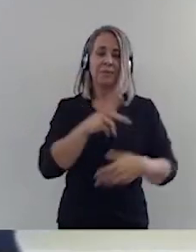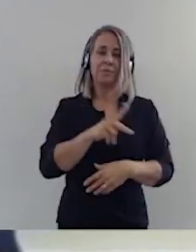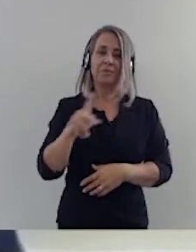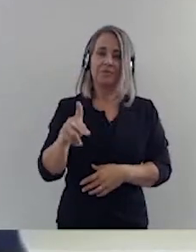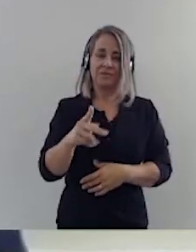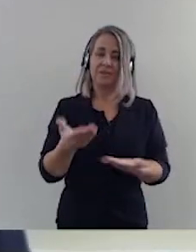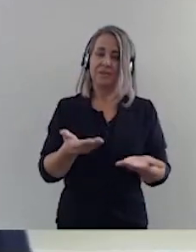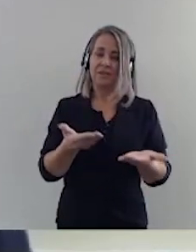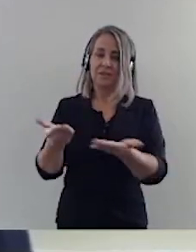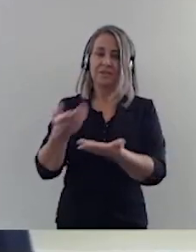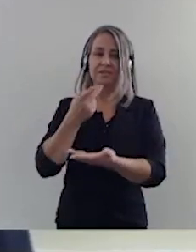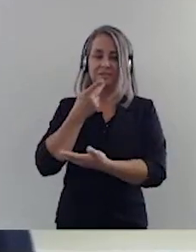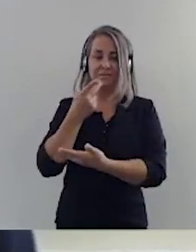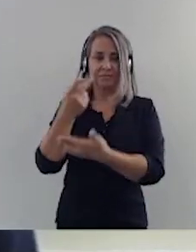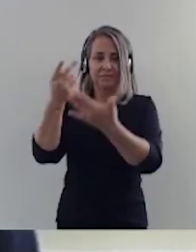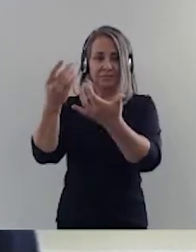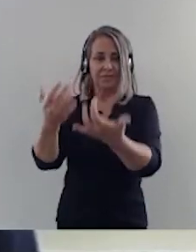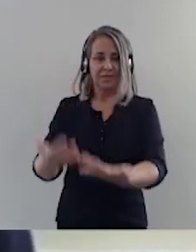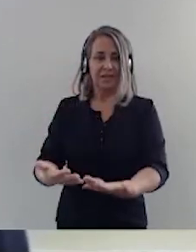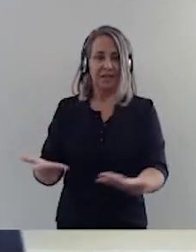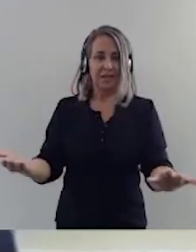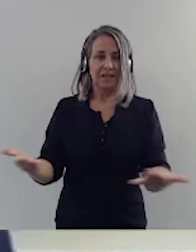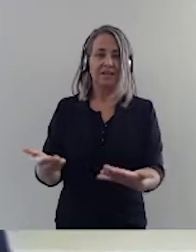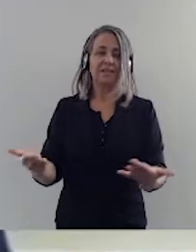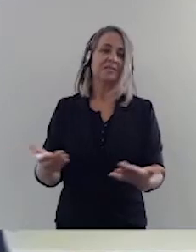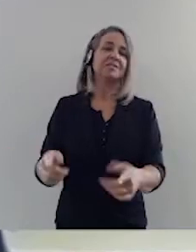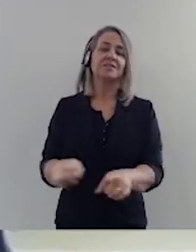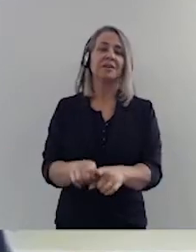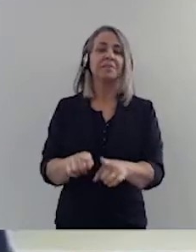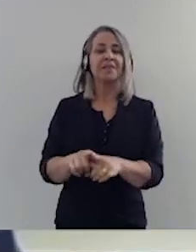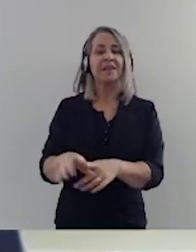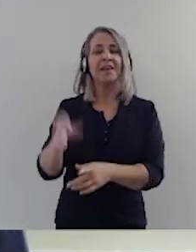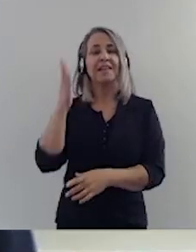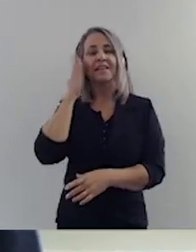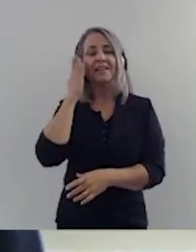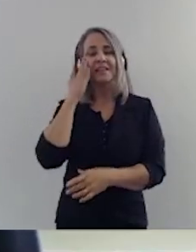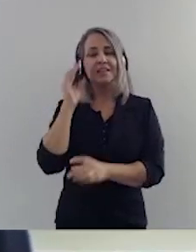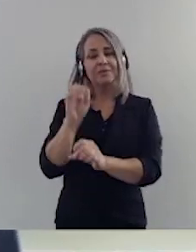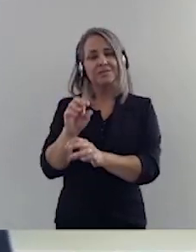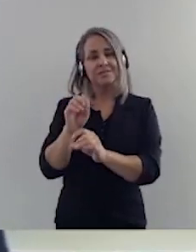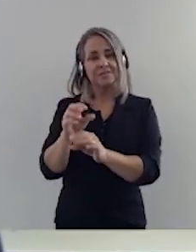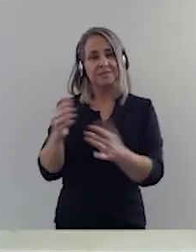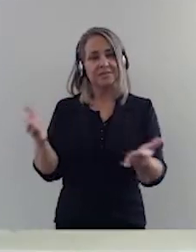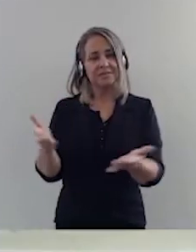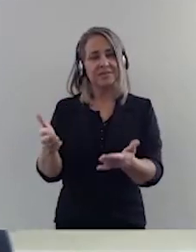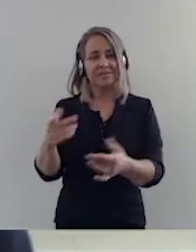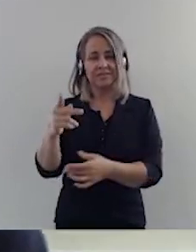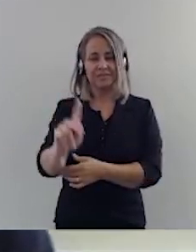lhe passo a palavra e passamos agora a escutar os seus ensinamentos.